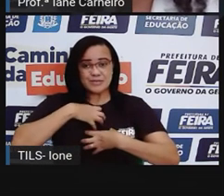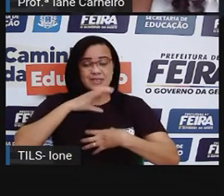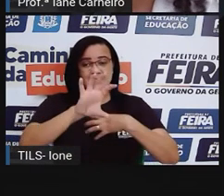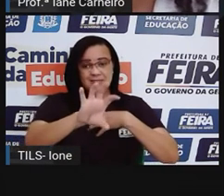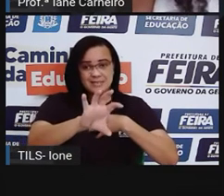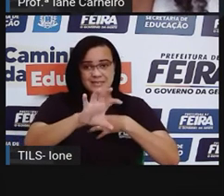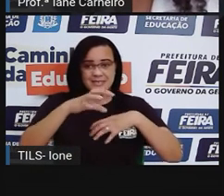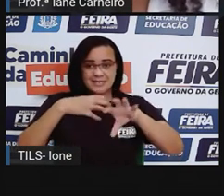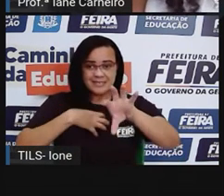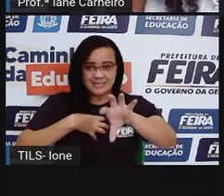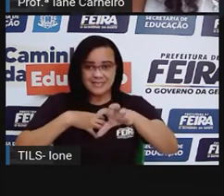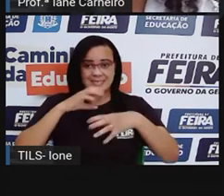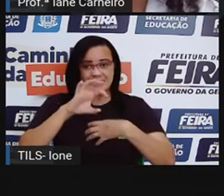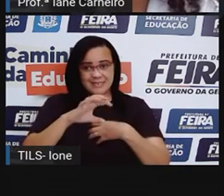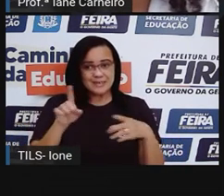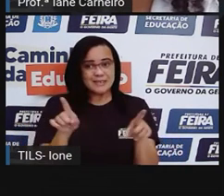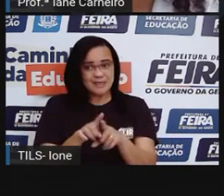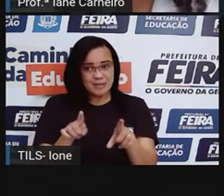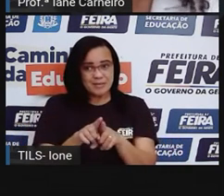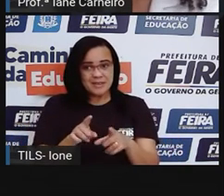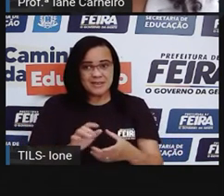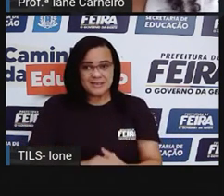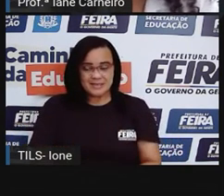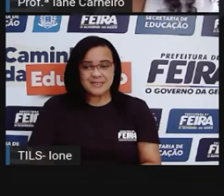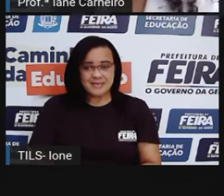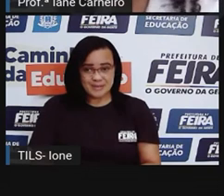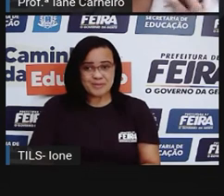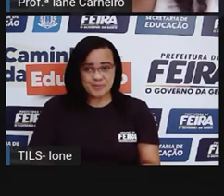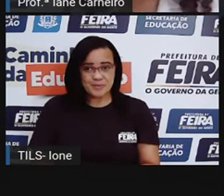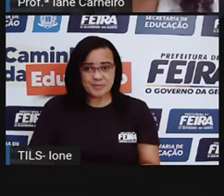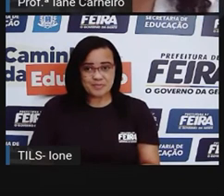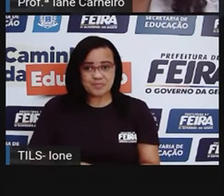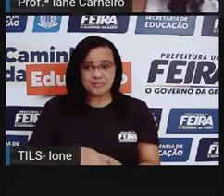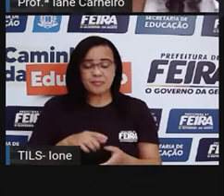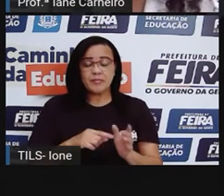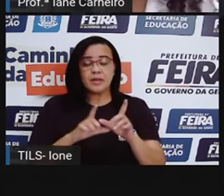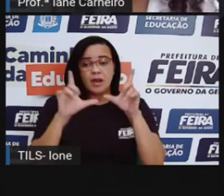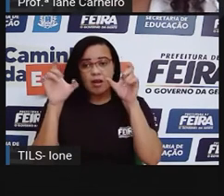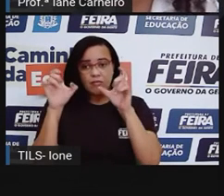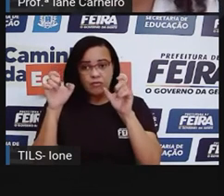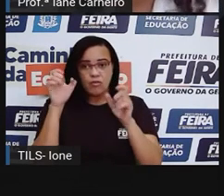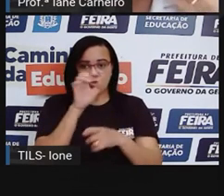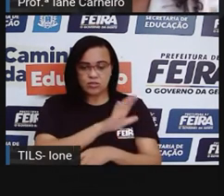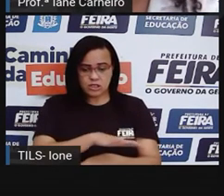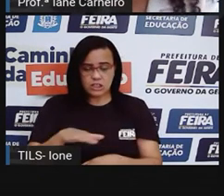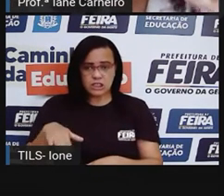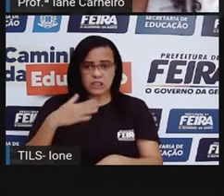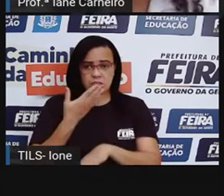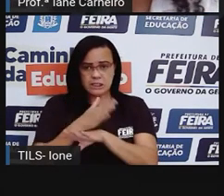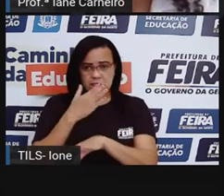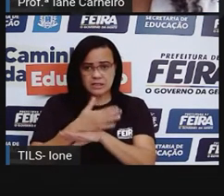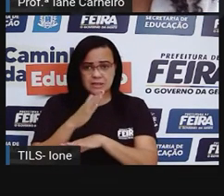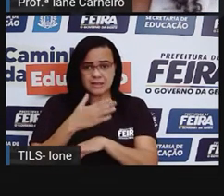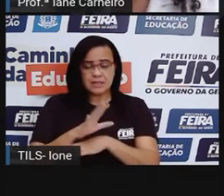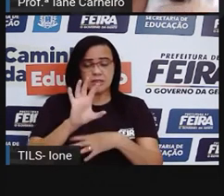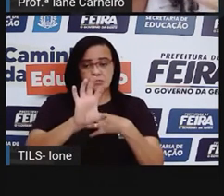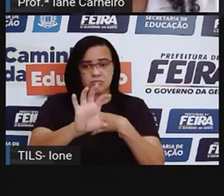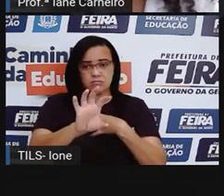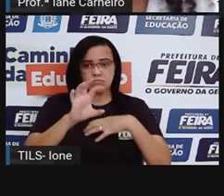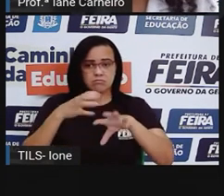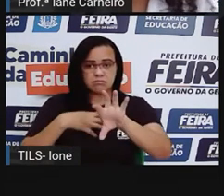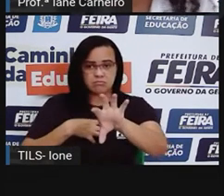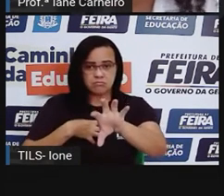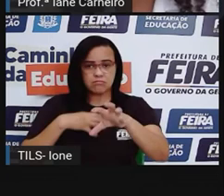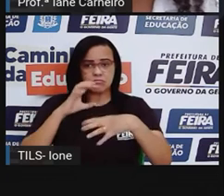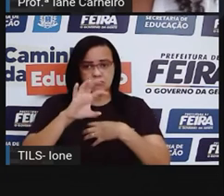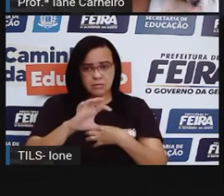Aí a PROC trouxe algumas imagens, né, de crianças praticando a empatia, né, para sugerir que você também entre